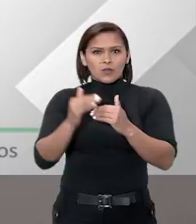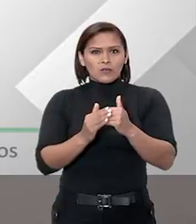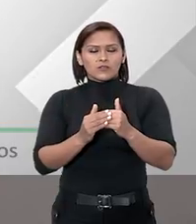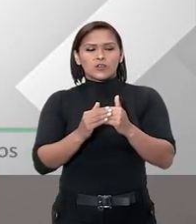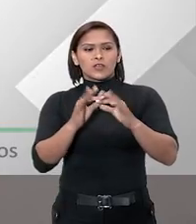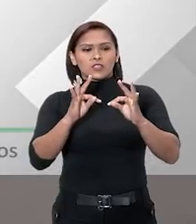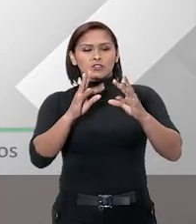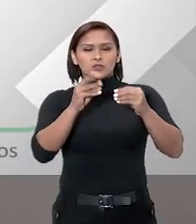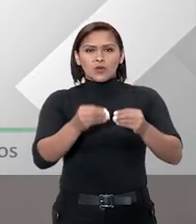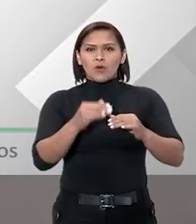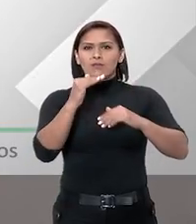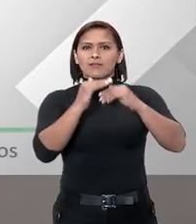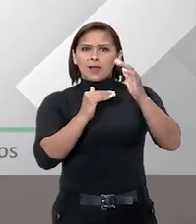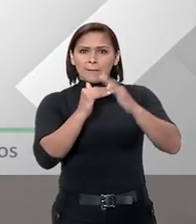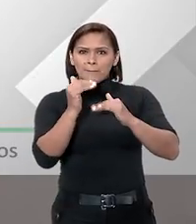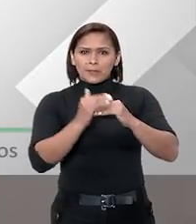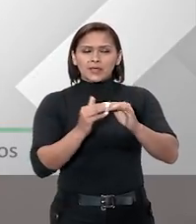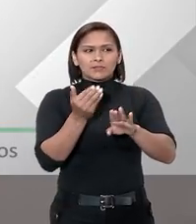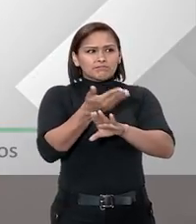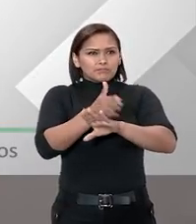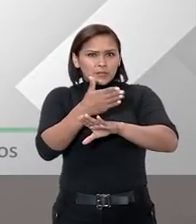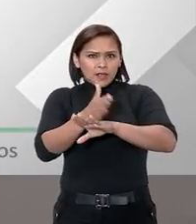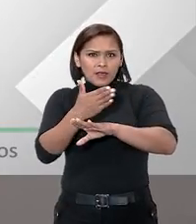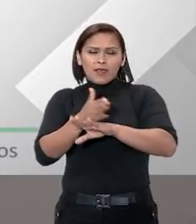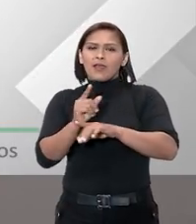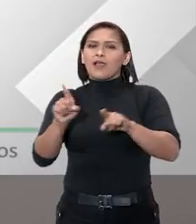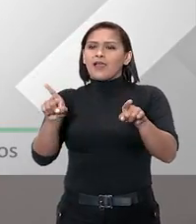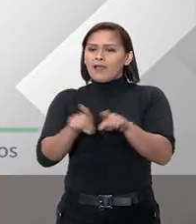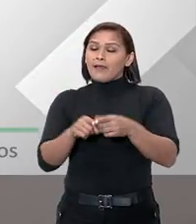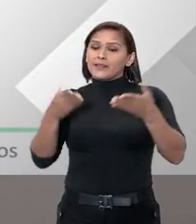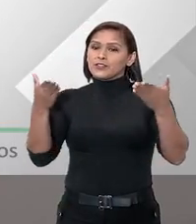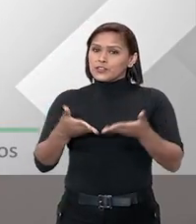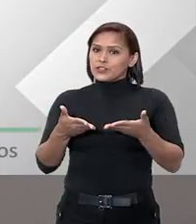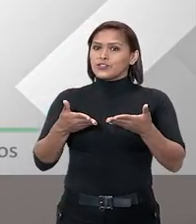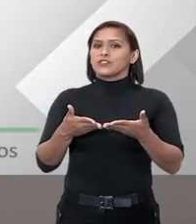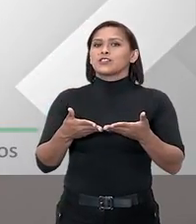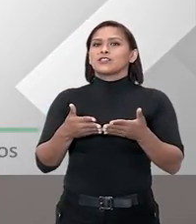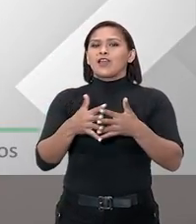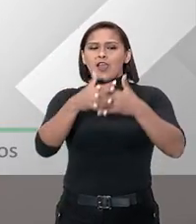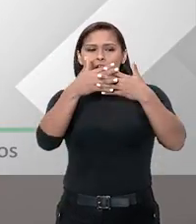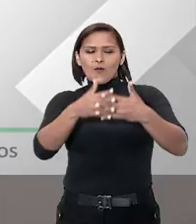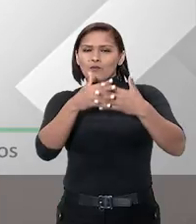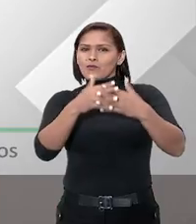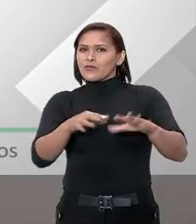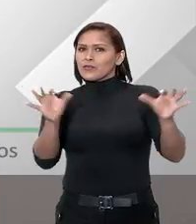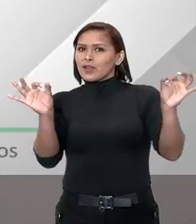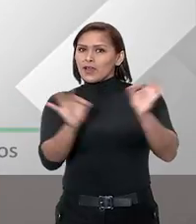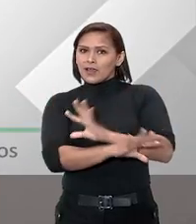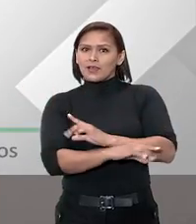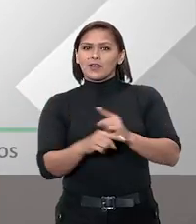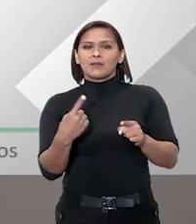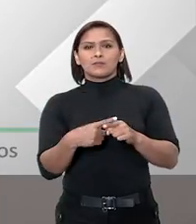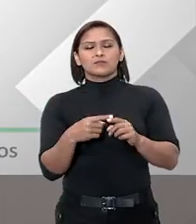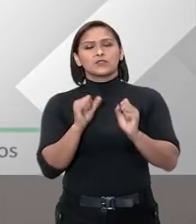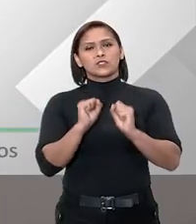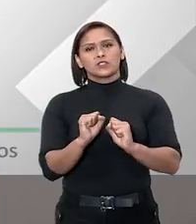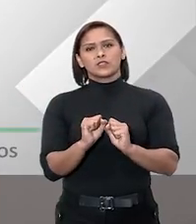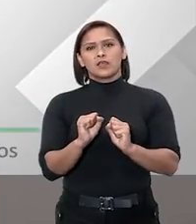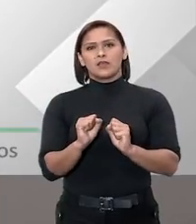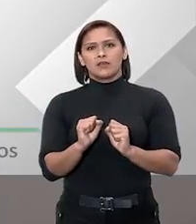estão capacitados, eu acho que aí já é um descomplicador, né? Já